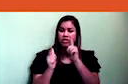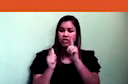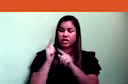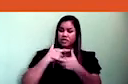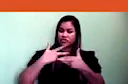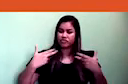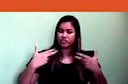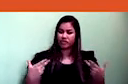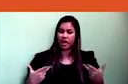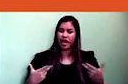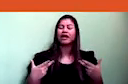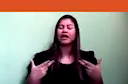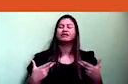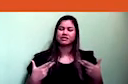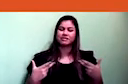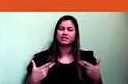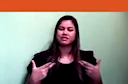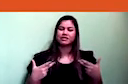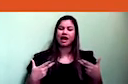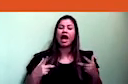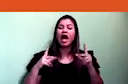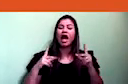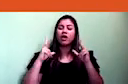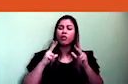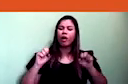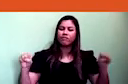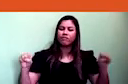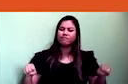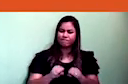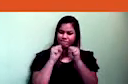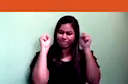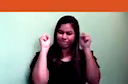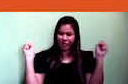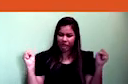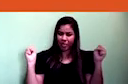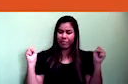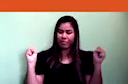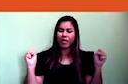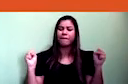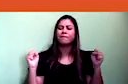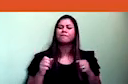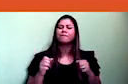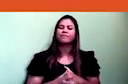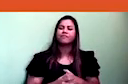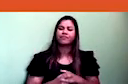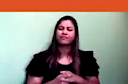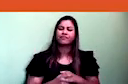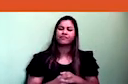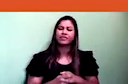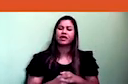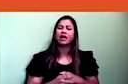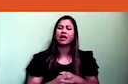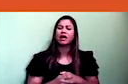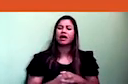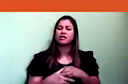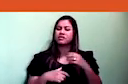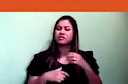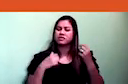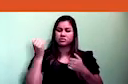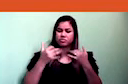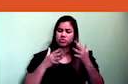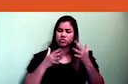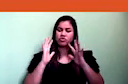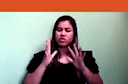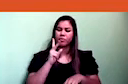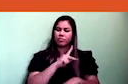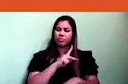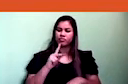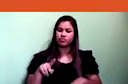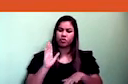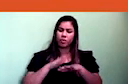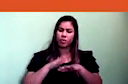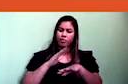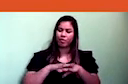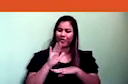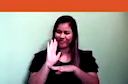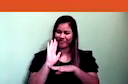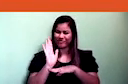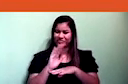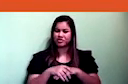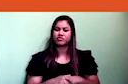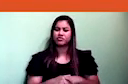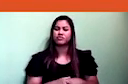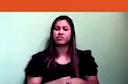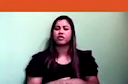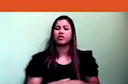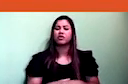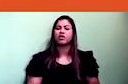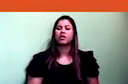barreiras da frente, como foi colocado pelos professores, né, que fizeram o vídeo. Lida também com fatores